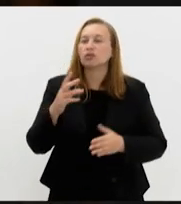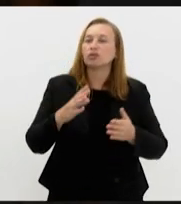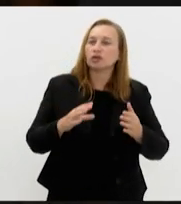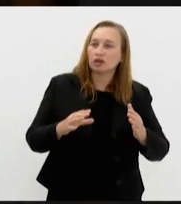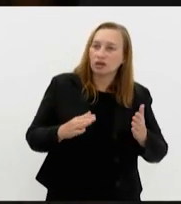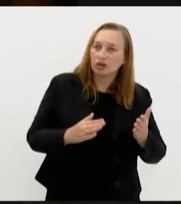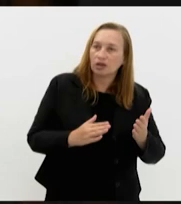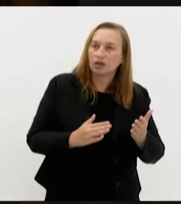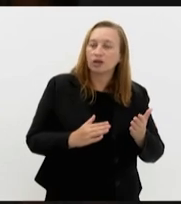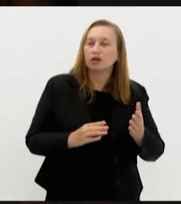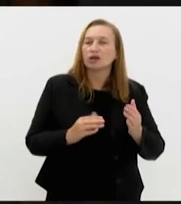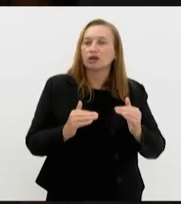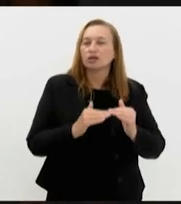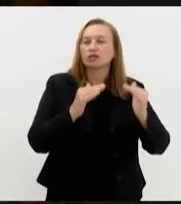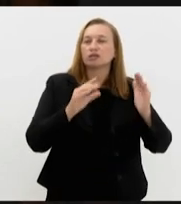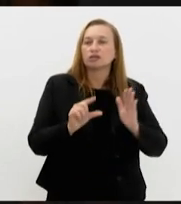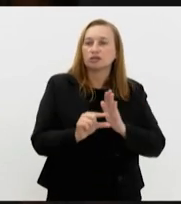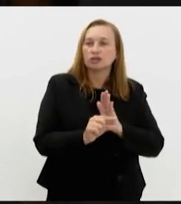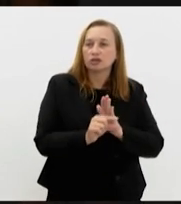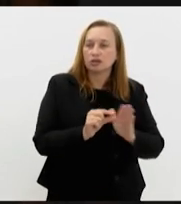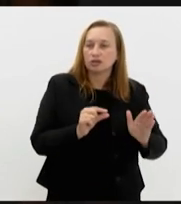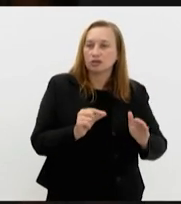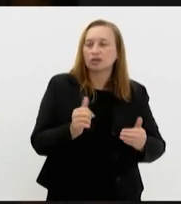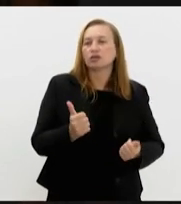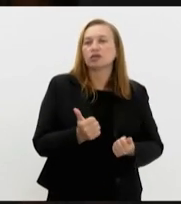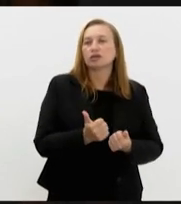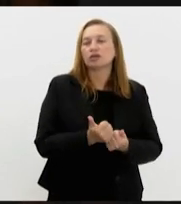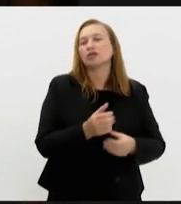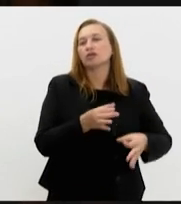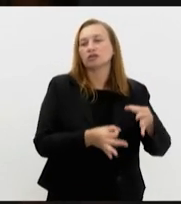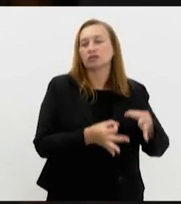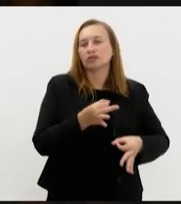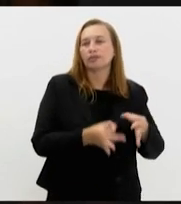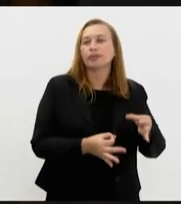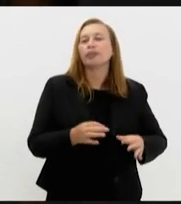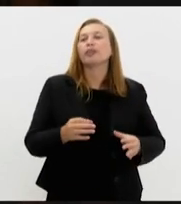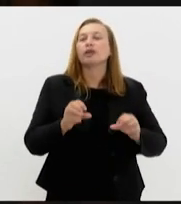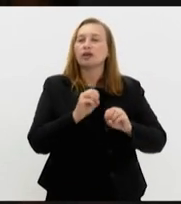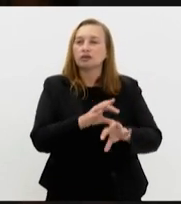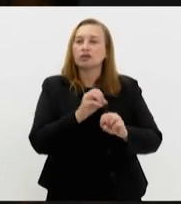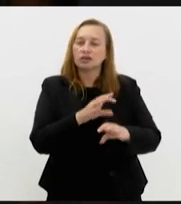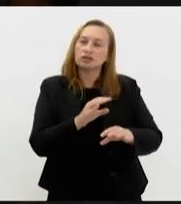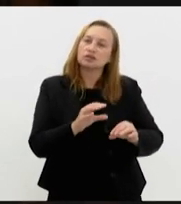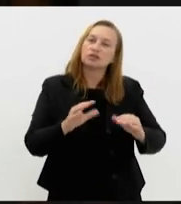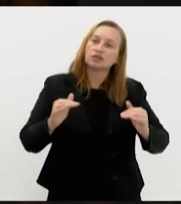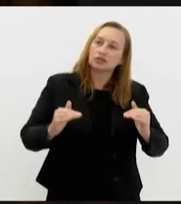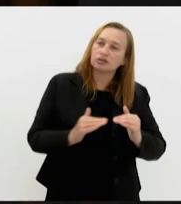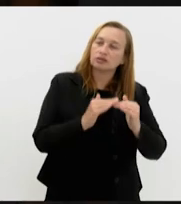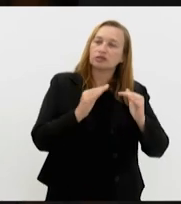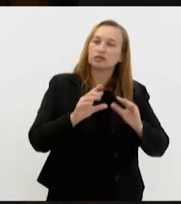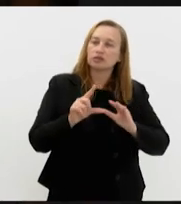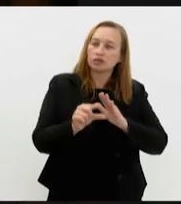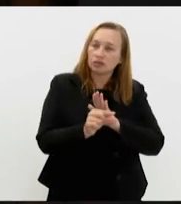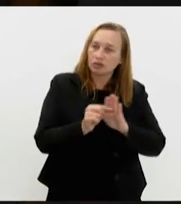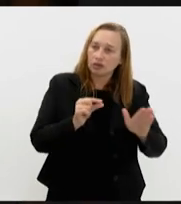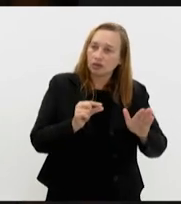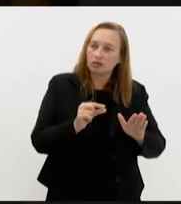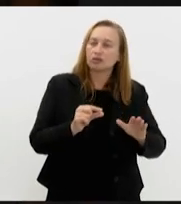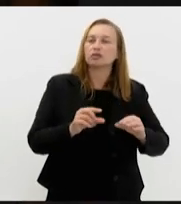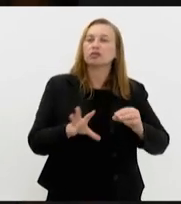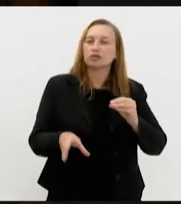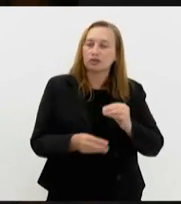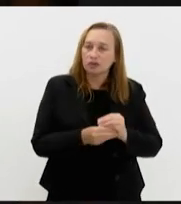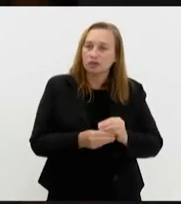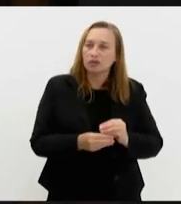da Comissão de Constituição e Justiça. De educação favorável, com a emenda das comissões de Constituição e